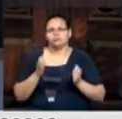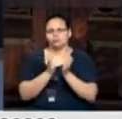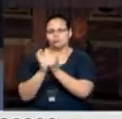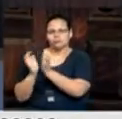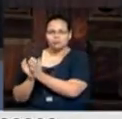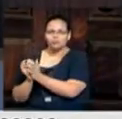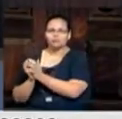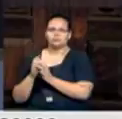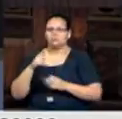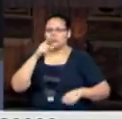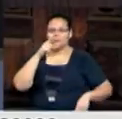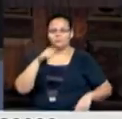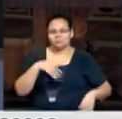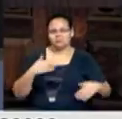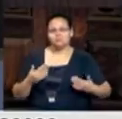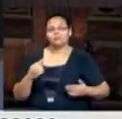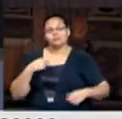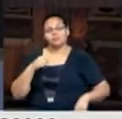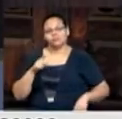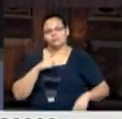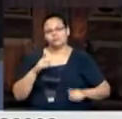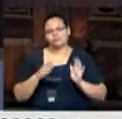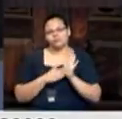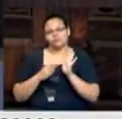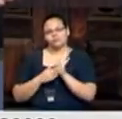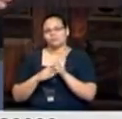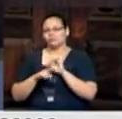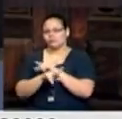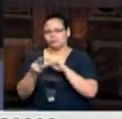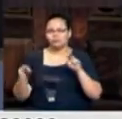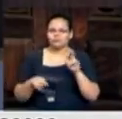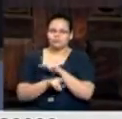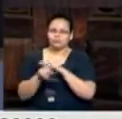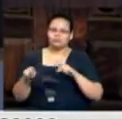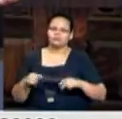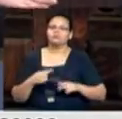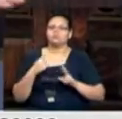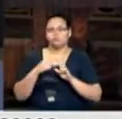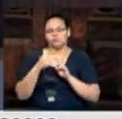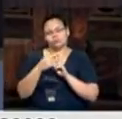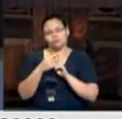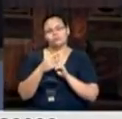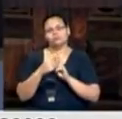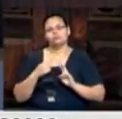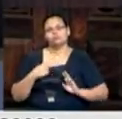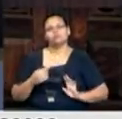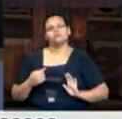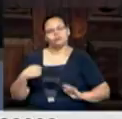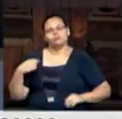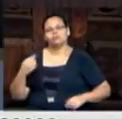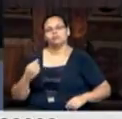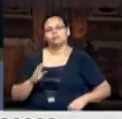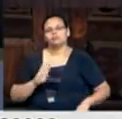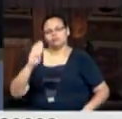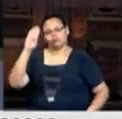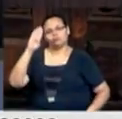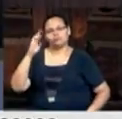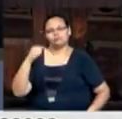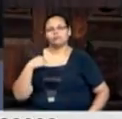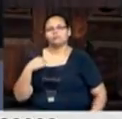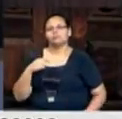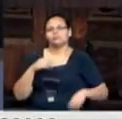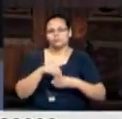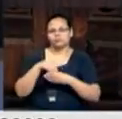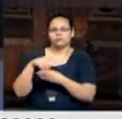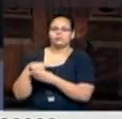aqui como um candidato que tinha propostas diferenciadas dos dois, tanto é que me apresentei às eleições à consideração